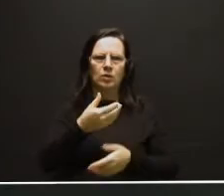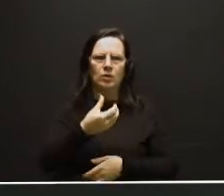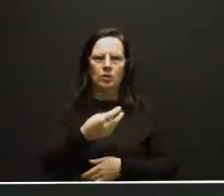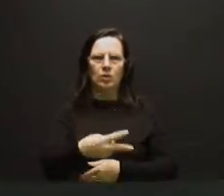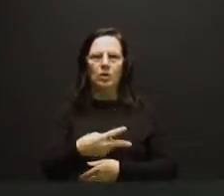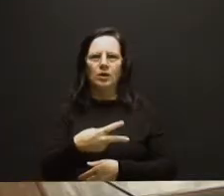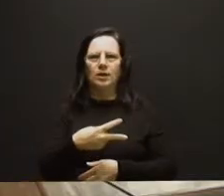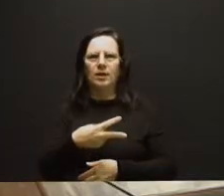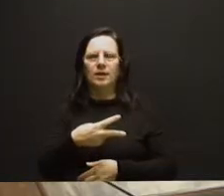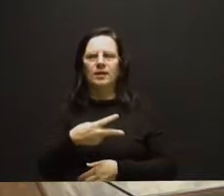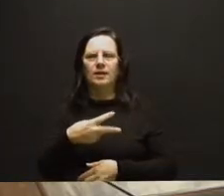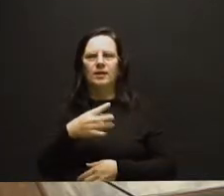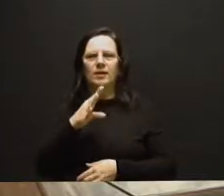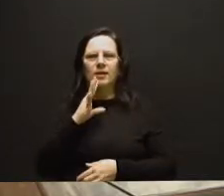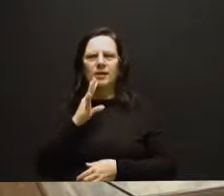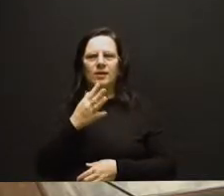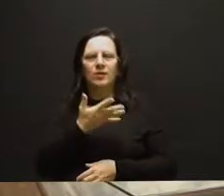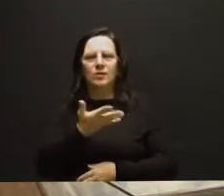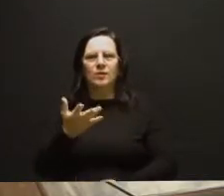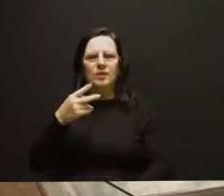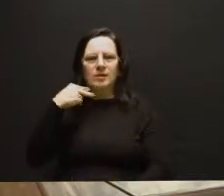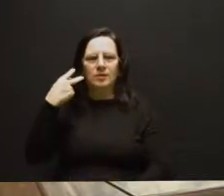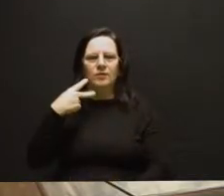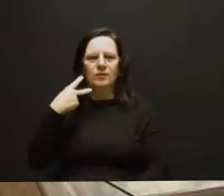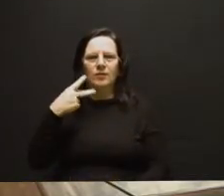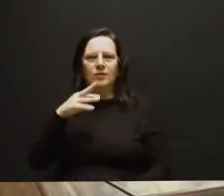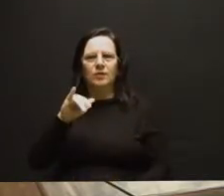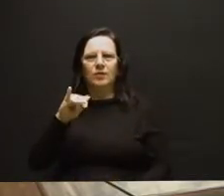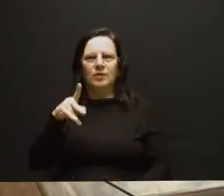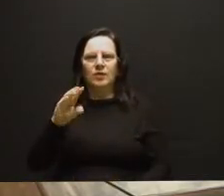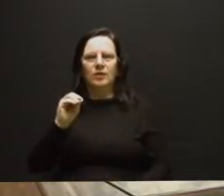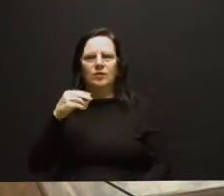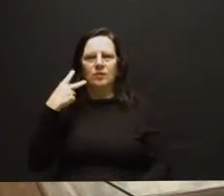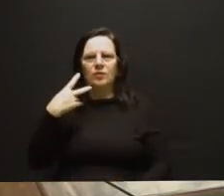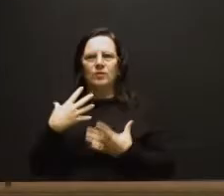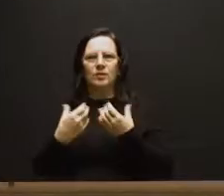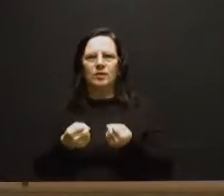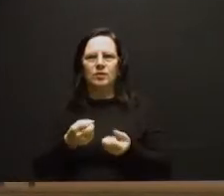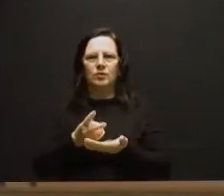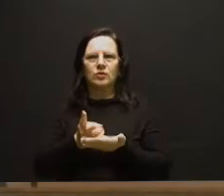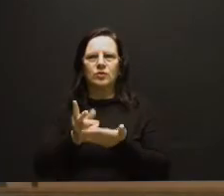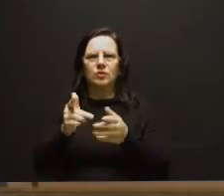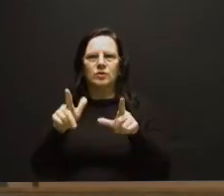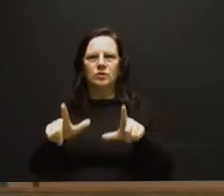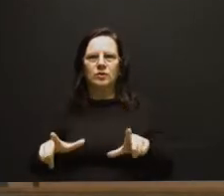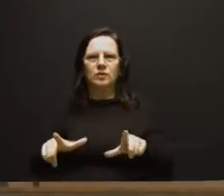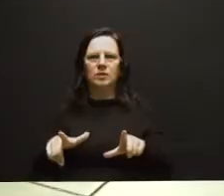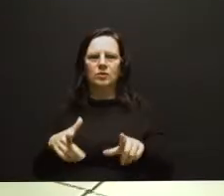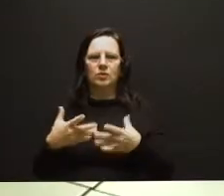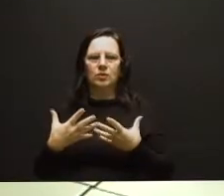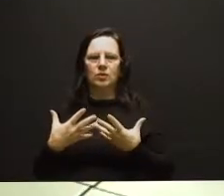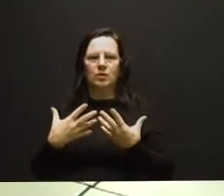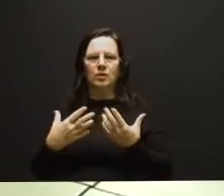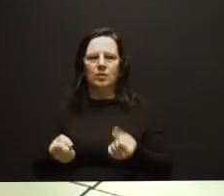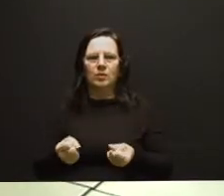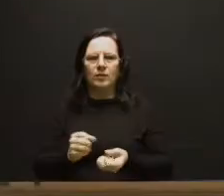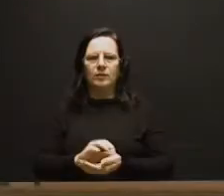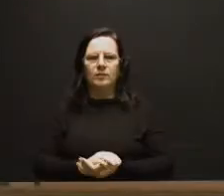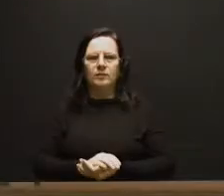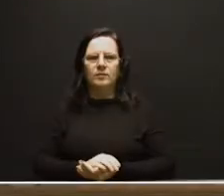2º movimento ao plenário a questão de ordem do vereador ricardo os jogadores que forem pela aprovação permaneçam como se encontram